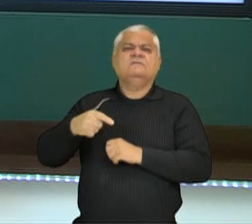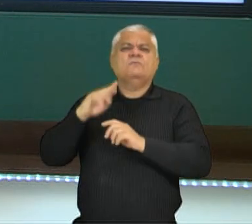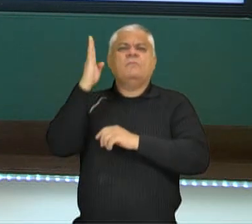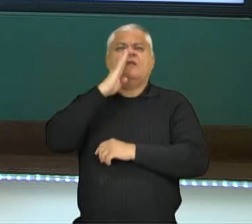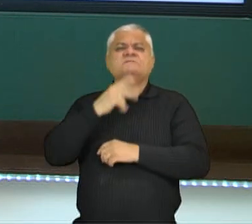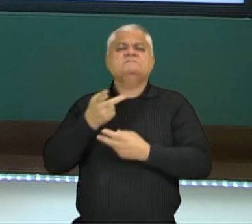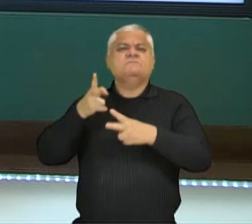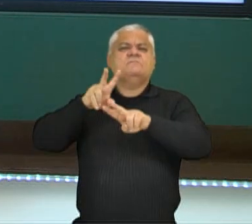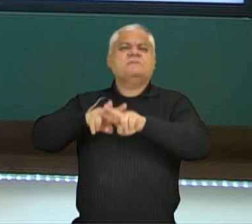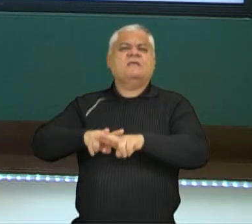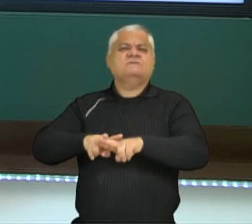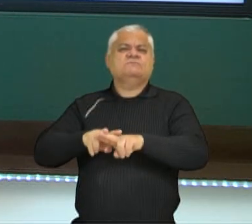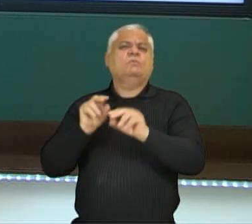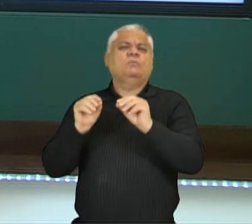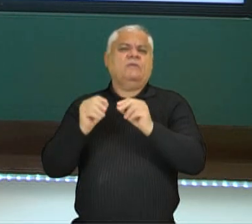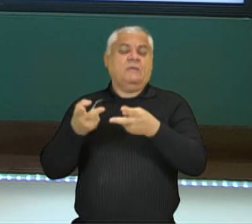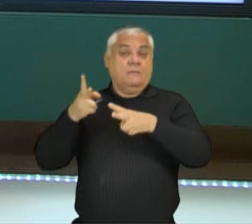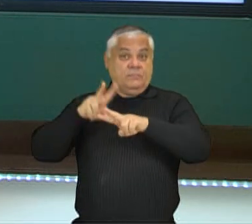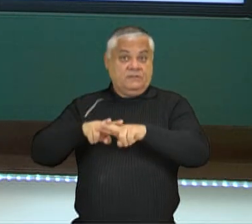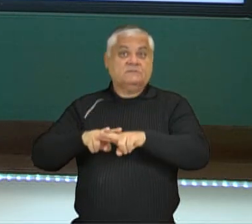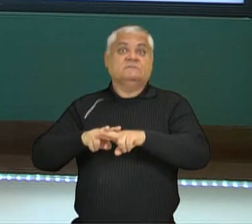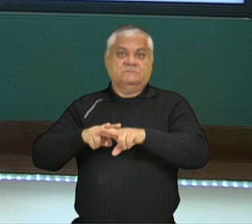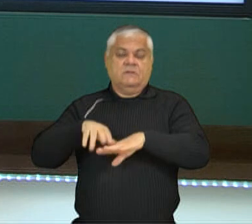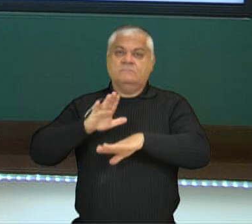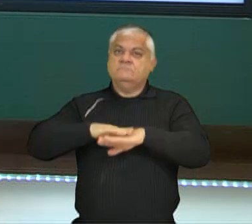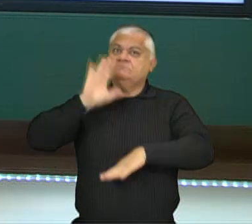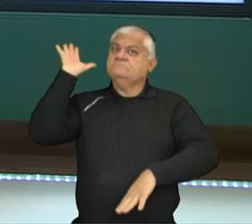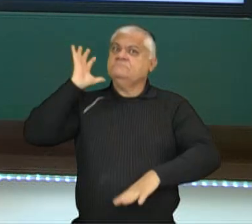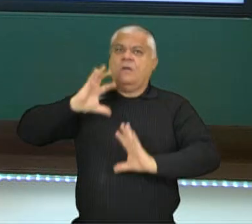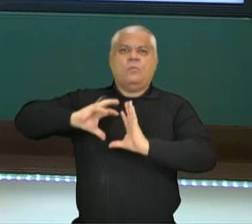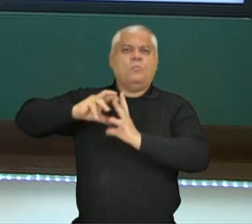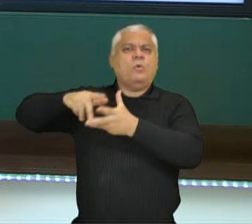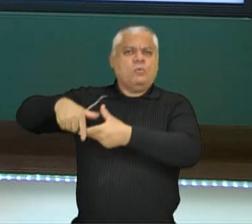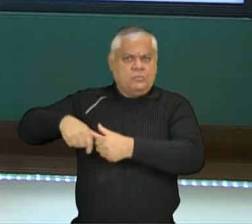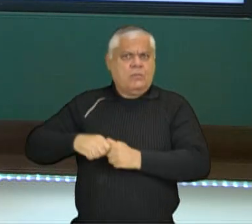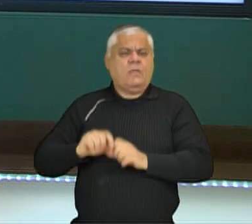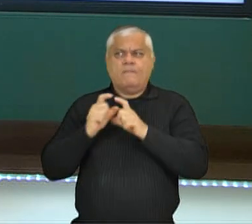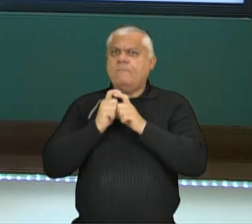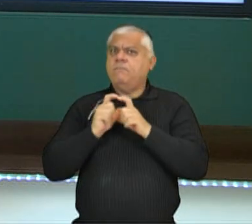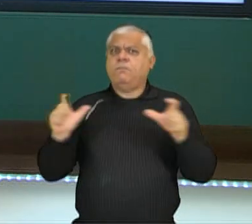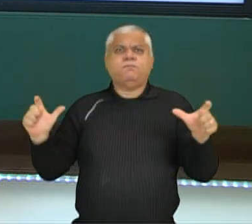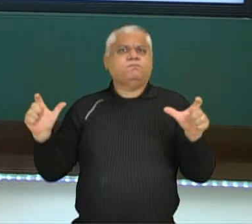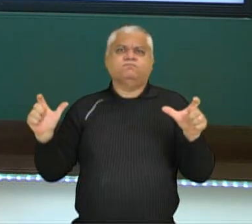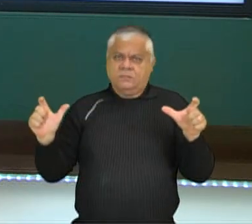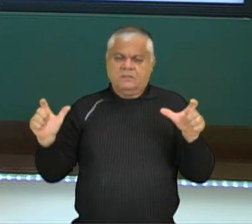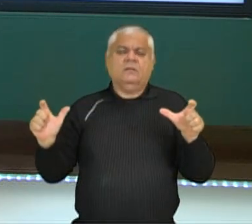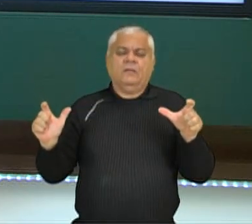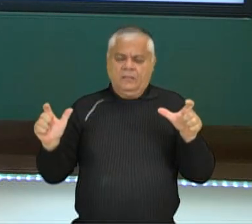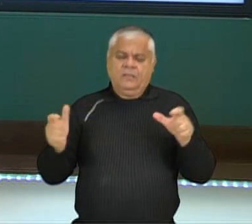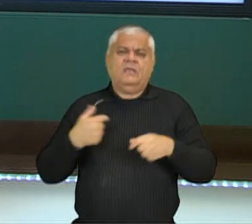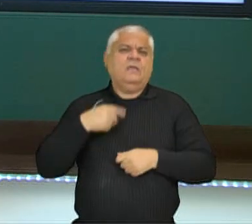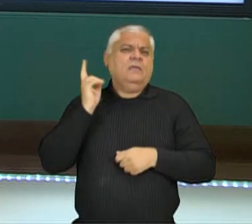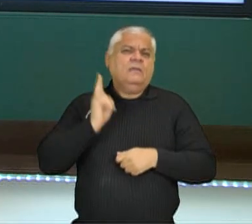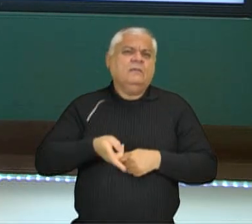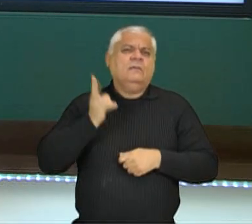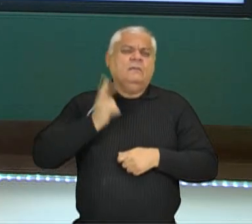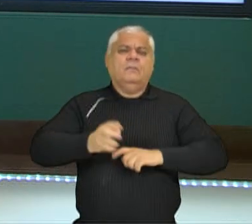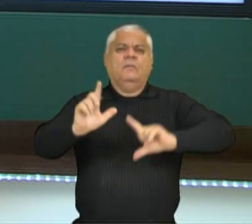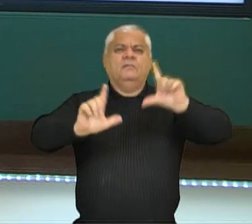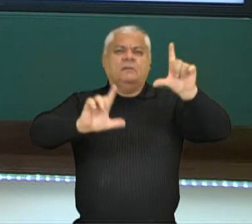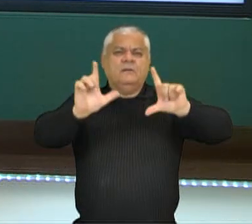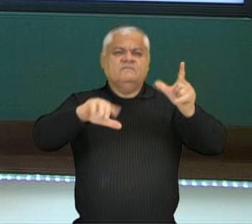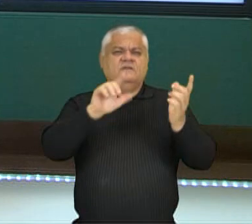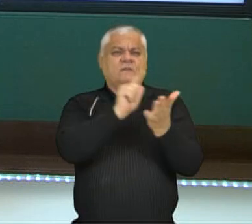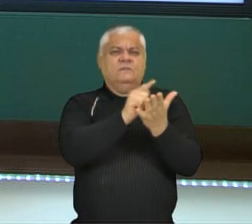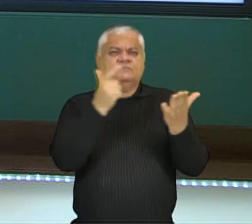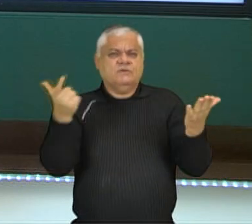Brasil? Bom, é um dos maiores do planeta, né? De vez em sempre a gente vê nos noticiários